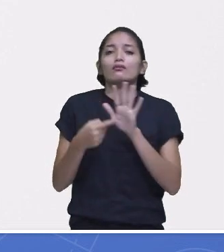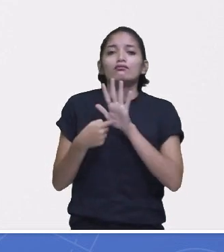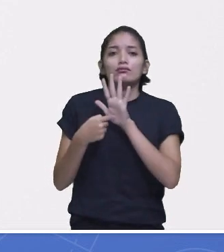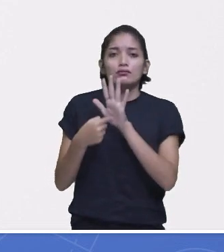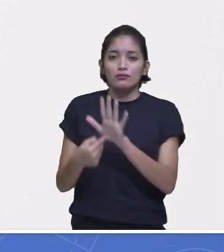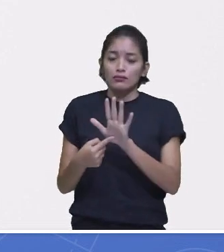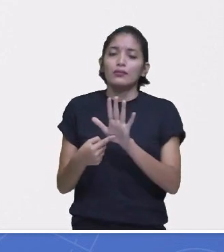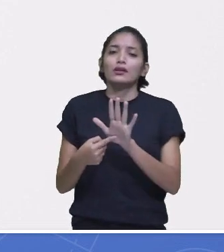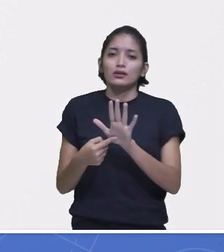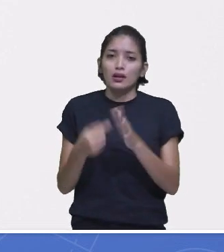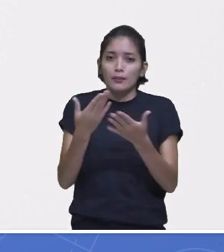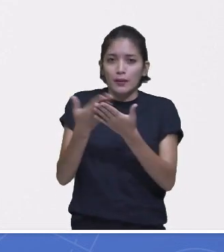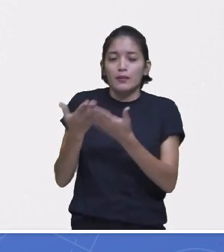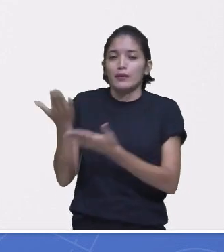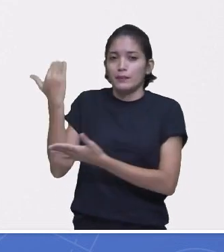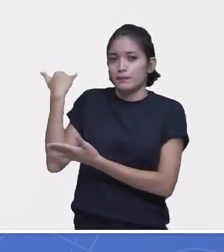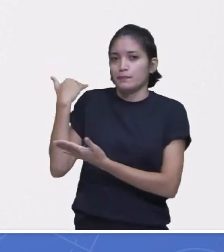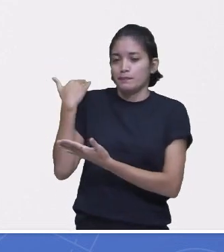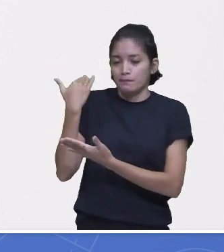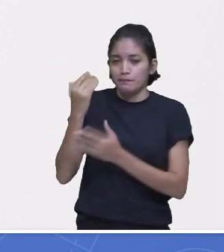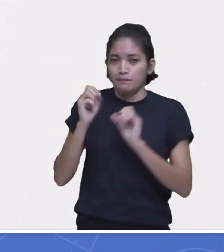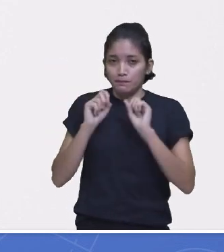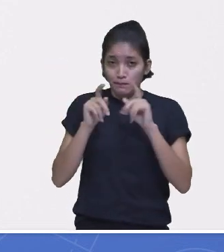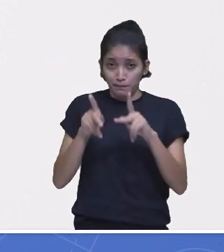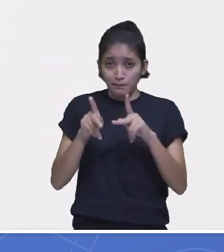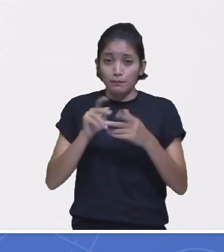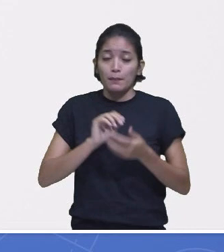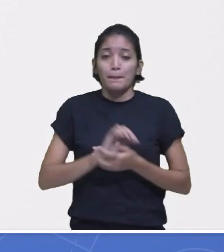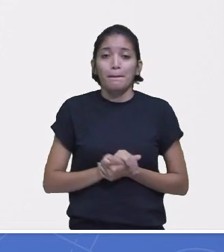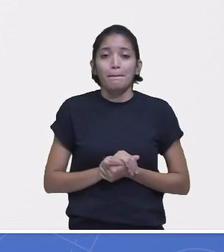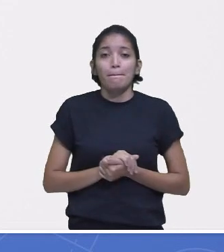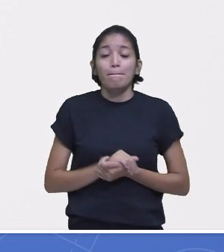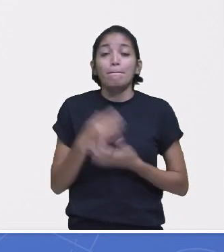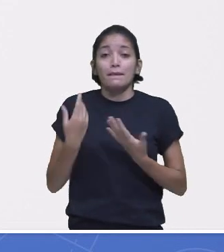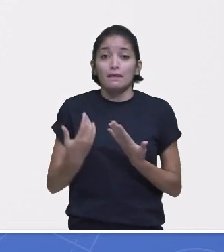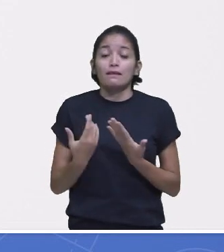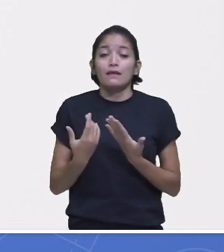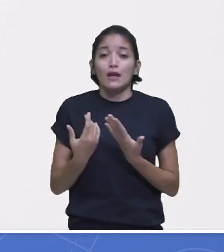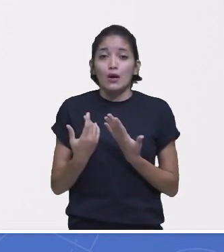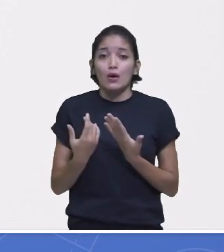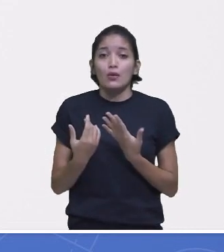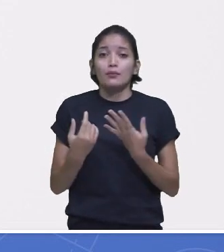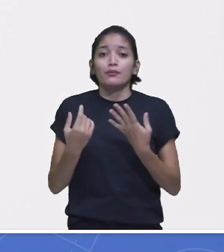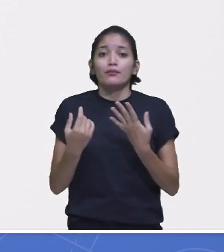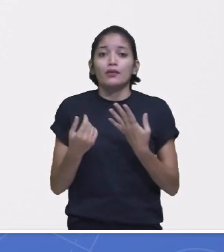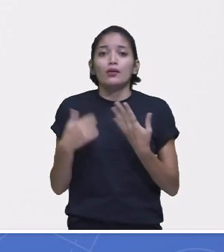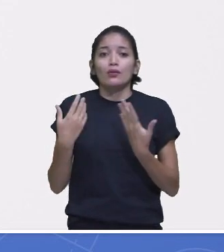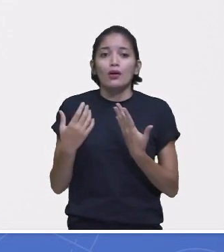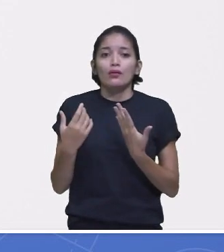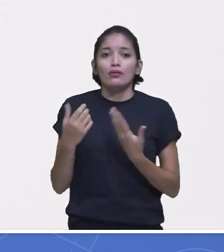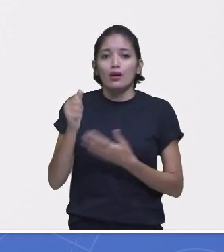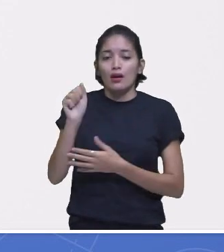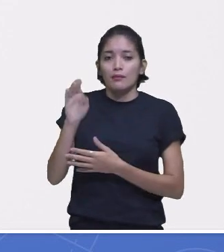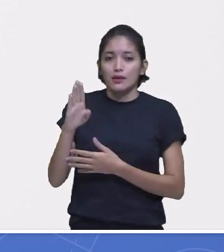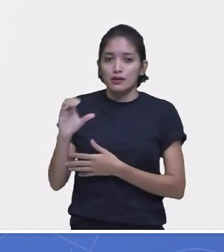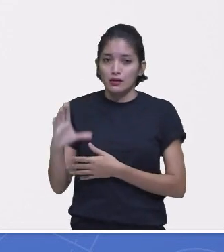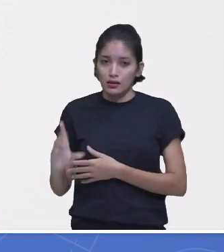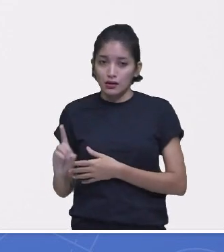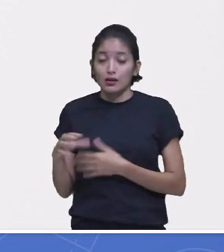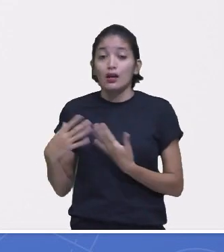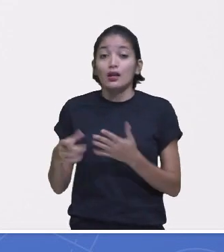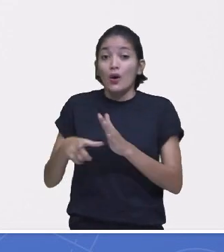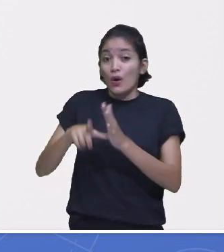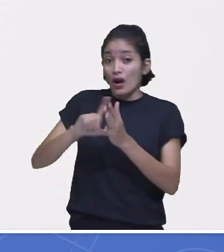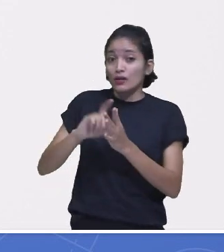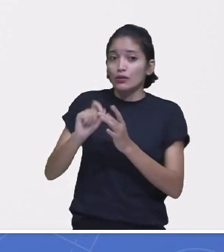explanados na aula da semana passada, ok? E o enunciado da questão, aliás, as alternativas. Antes das alternativas,